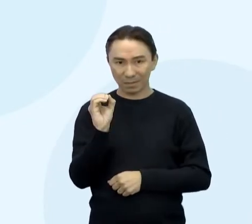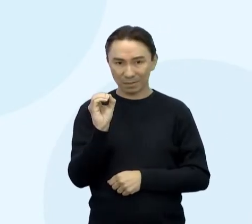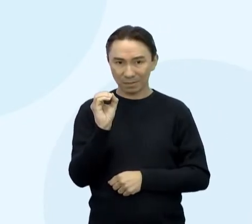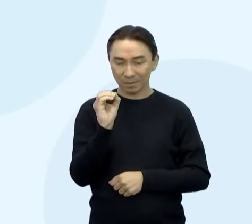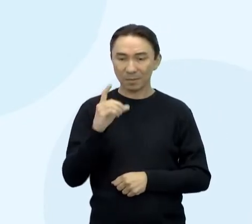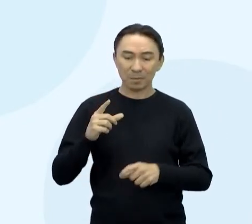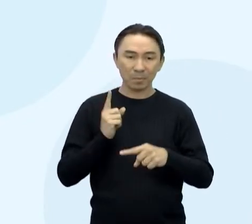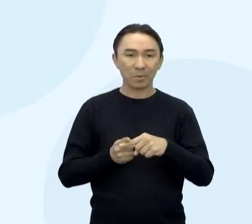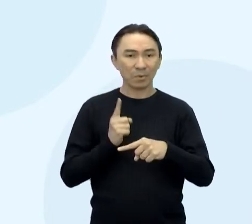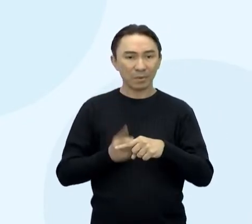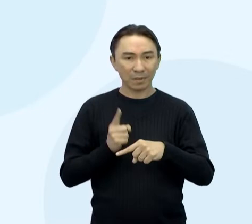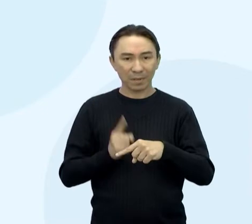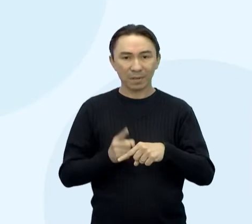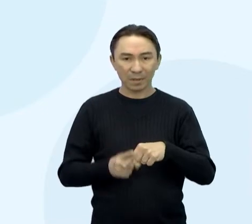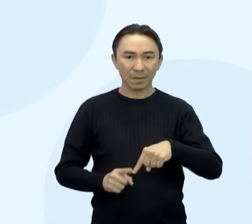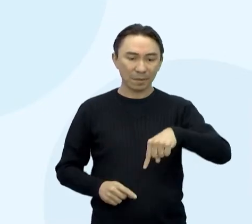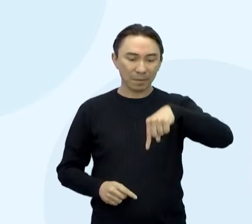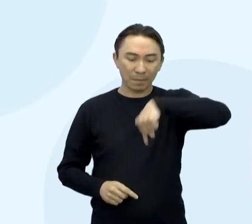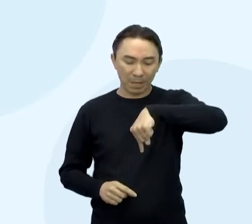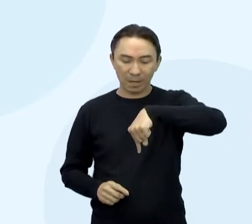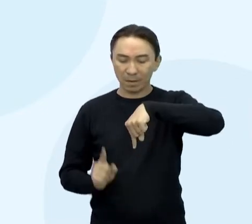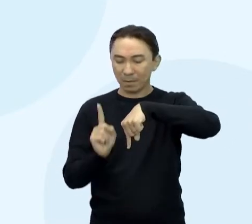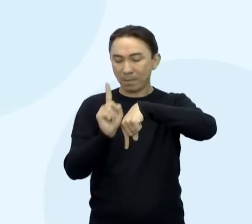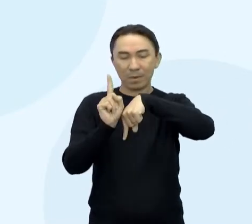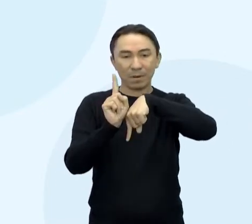normal, eu estou em equilíbrio.